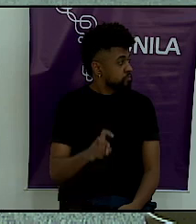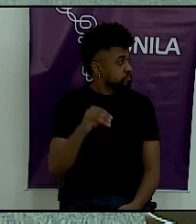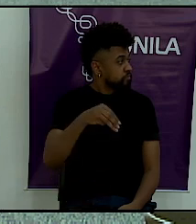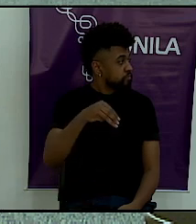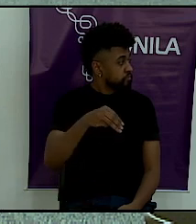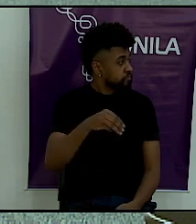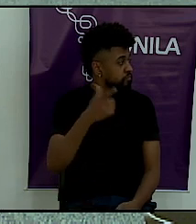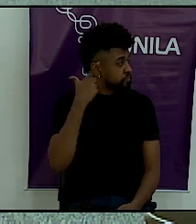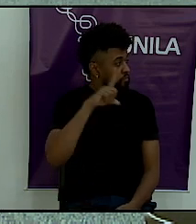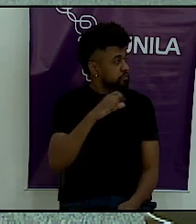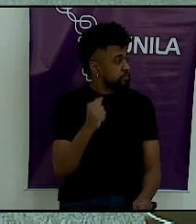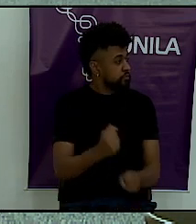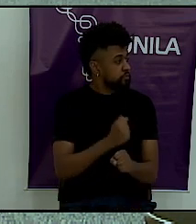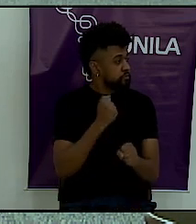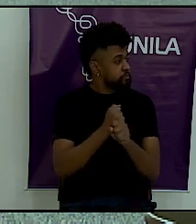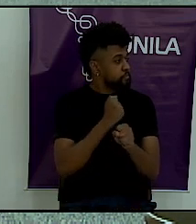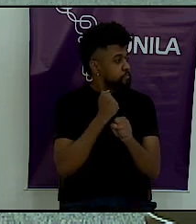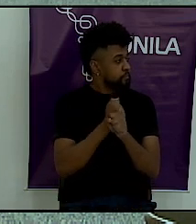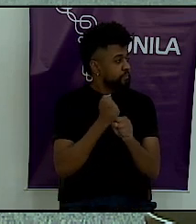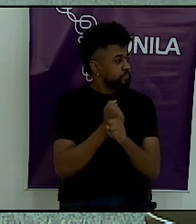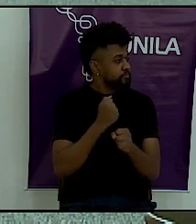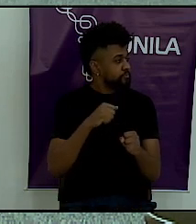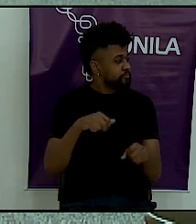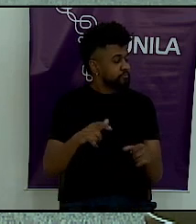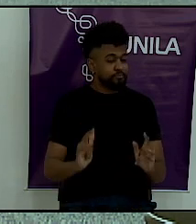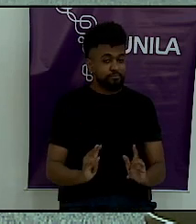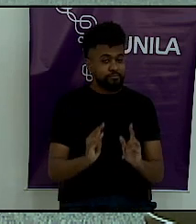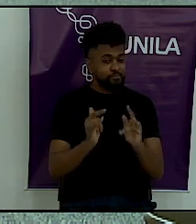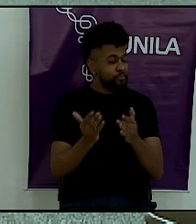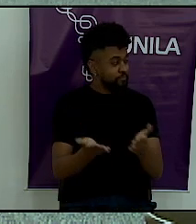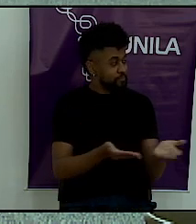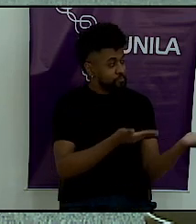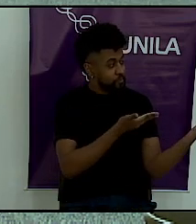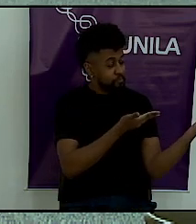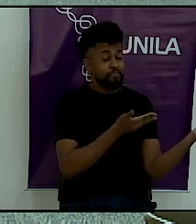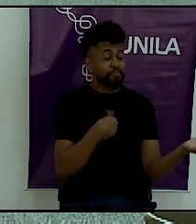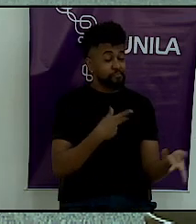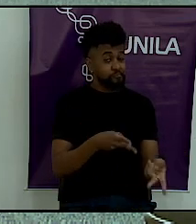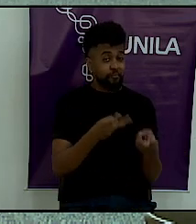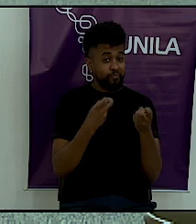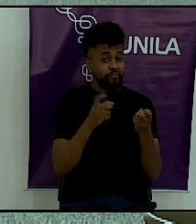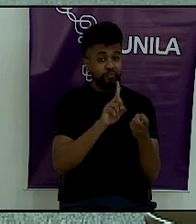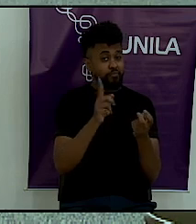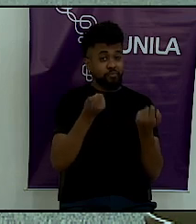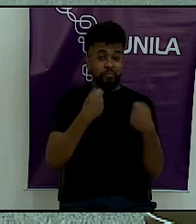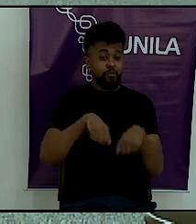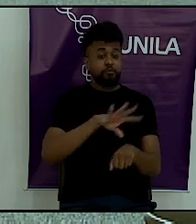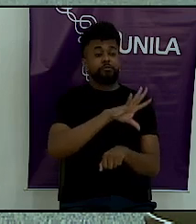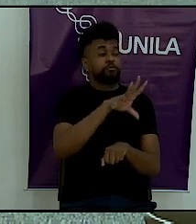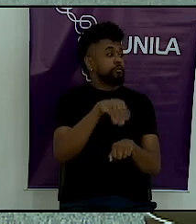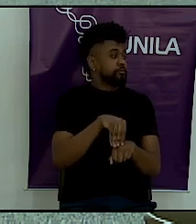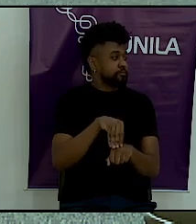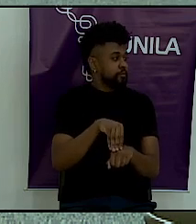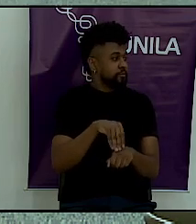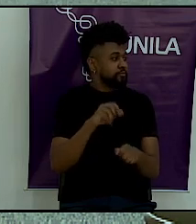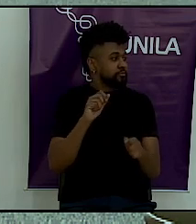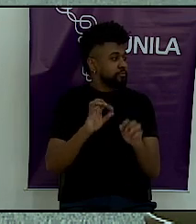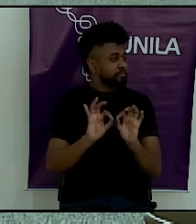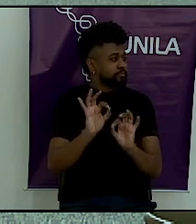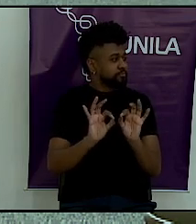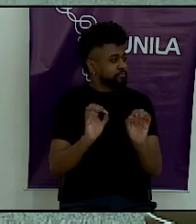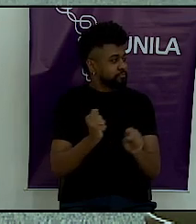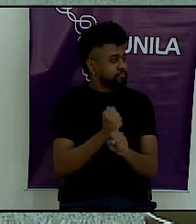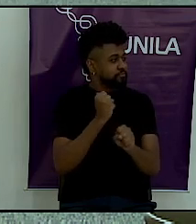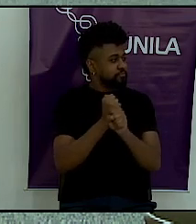foi capaz de construir aí uma edificação, né? Então, vocês percebam que não precisa de conhecimentos avançados para poder utilizar. Qualquer